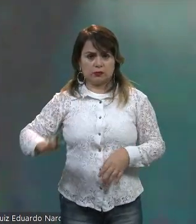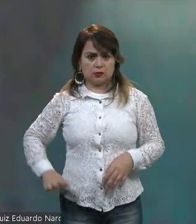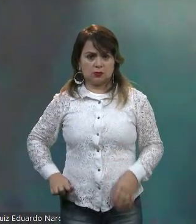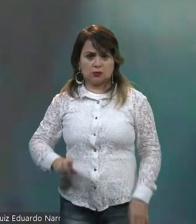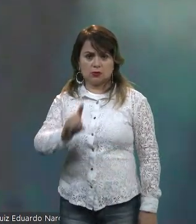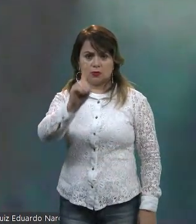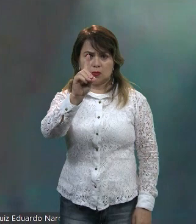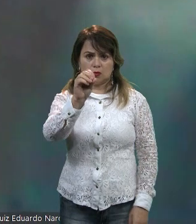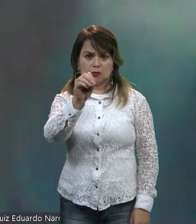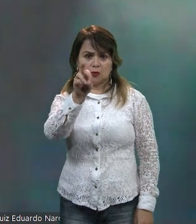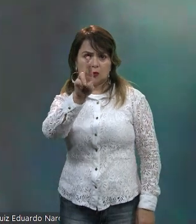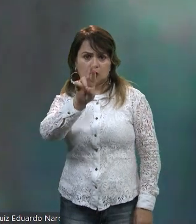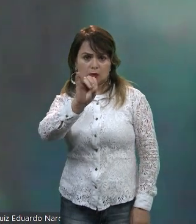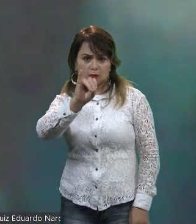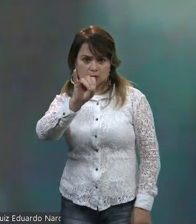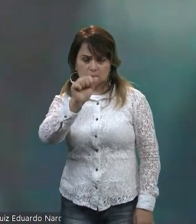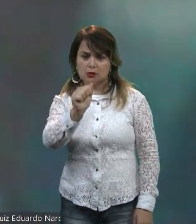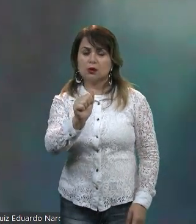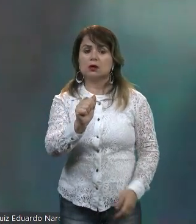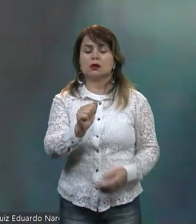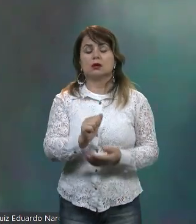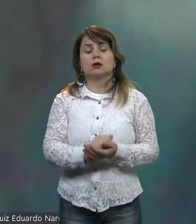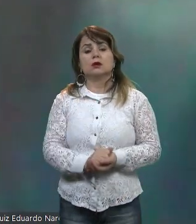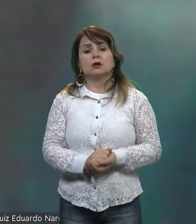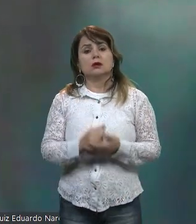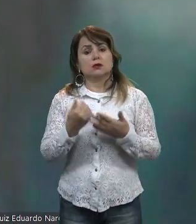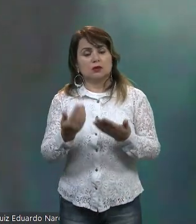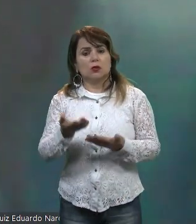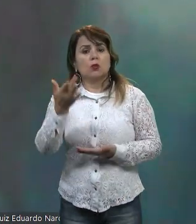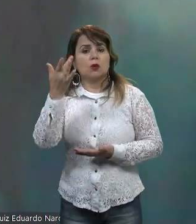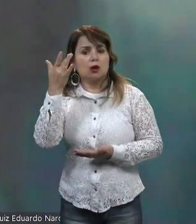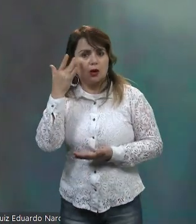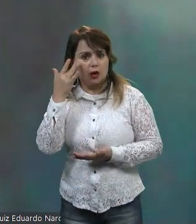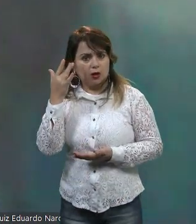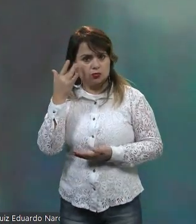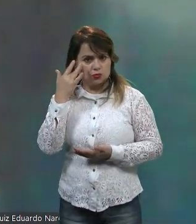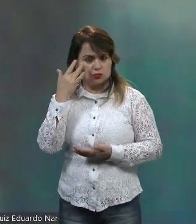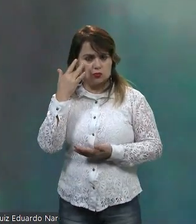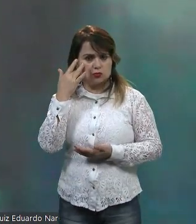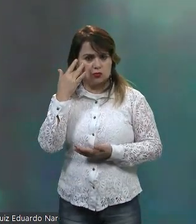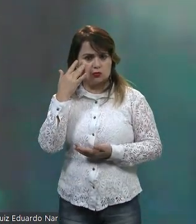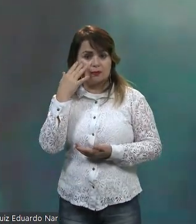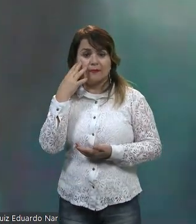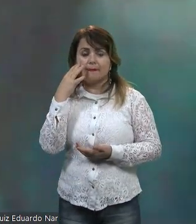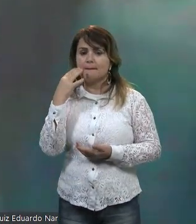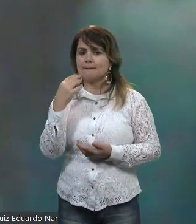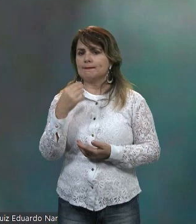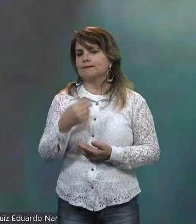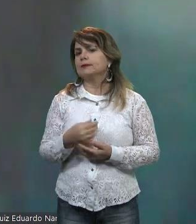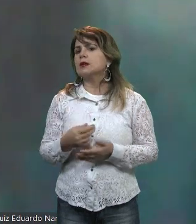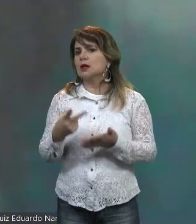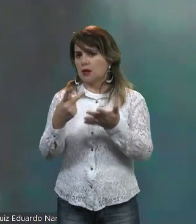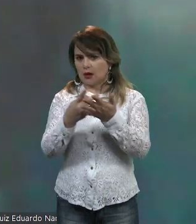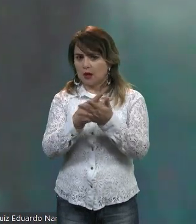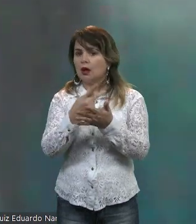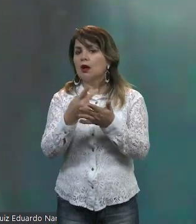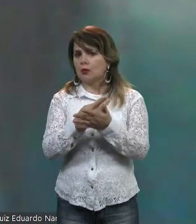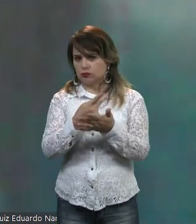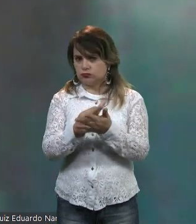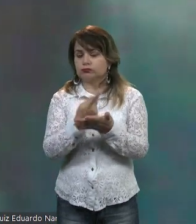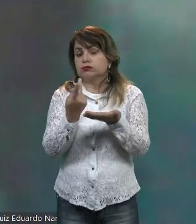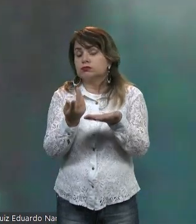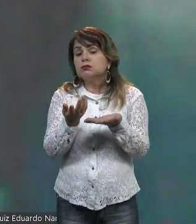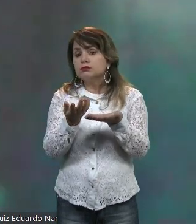Dória, infelizmente, acho, tenho a impressão, que cometeu um equívoco